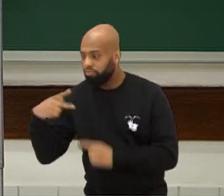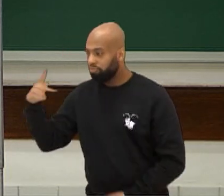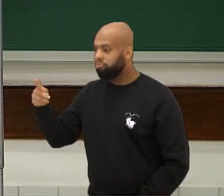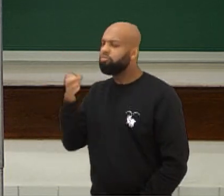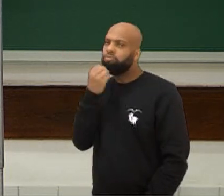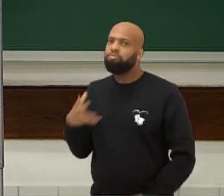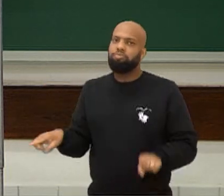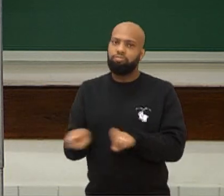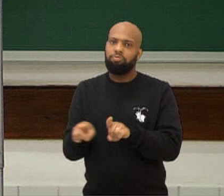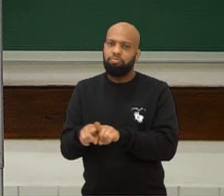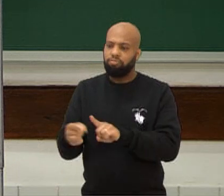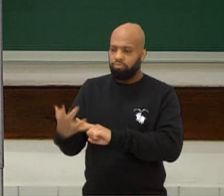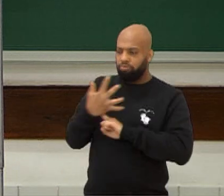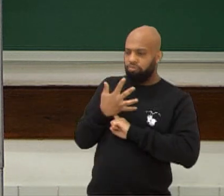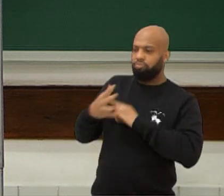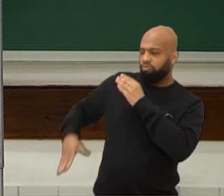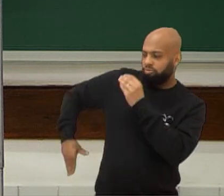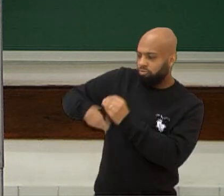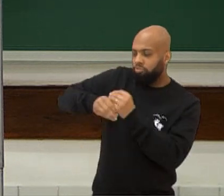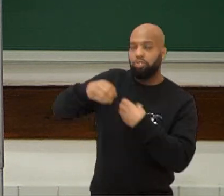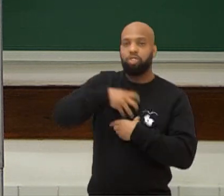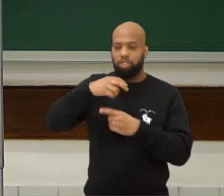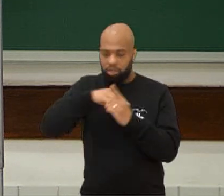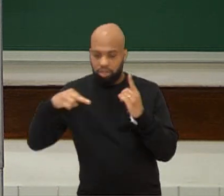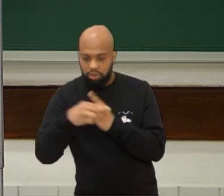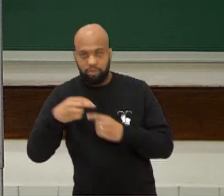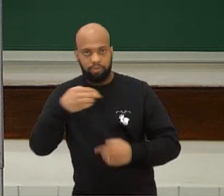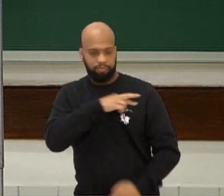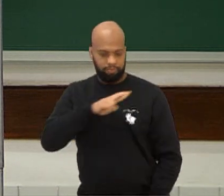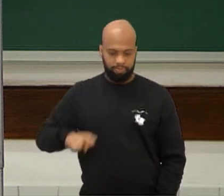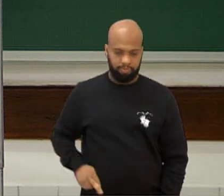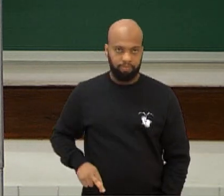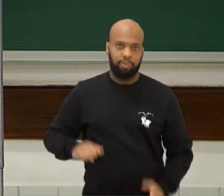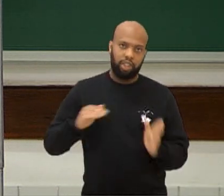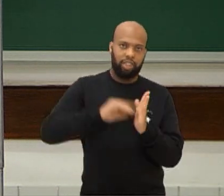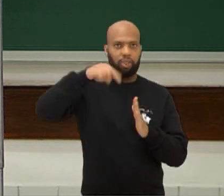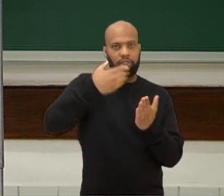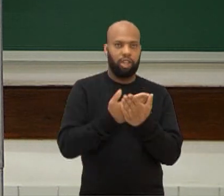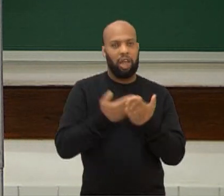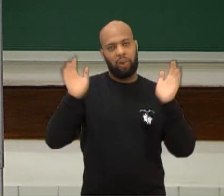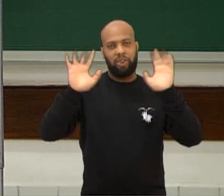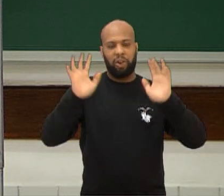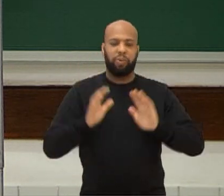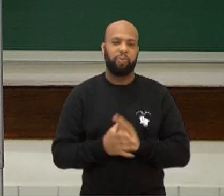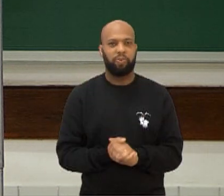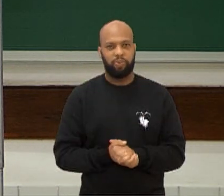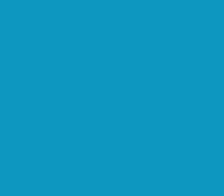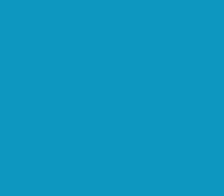Maquiavel nos traz na sua perspectiva republicana. Até a próxima aula!